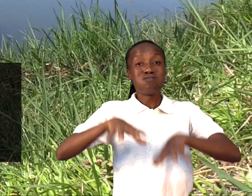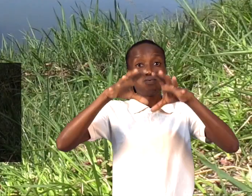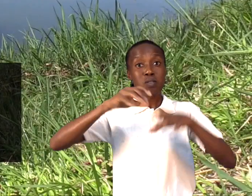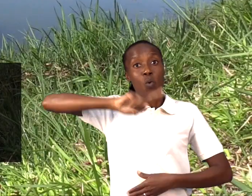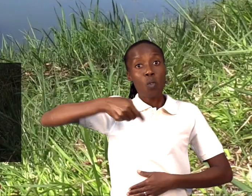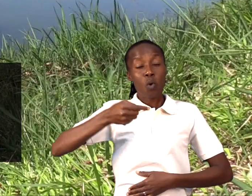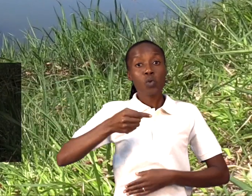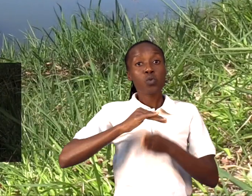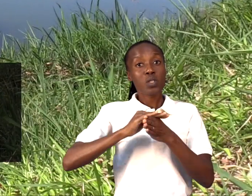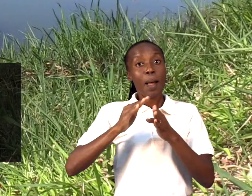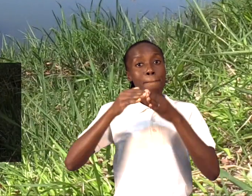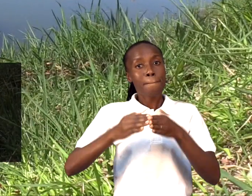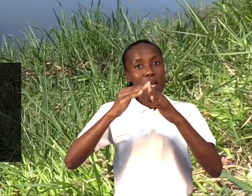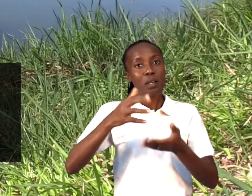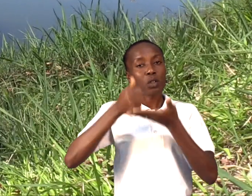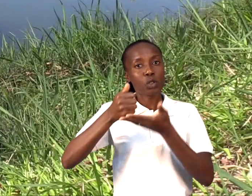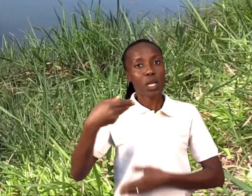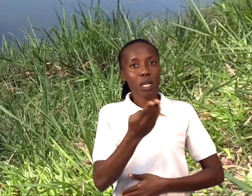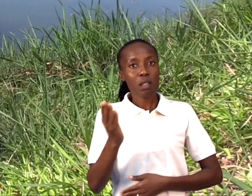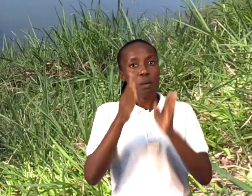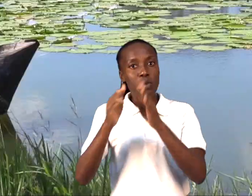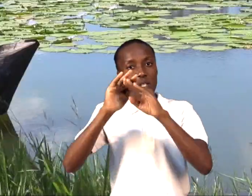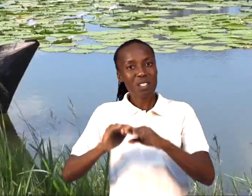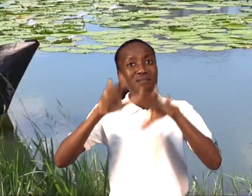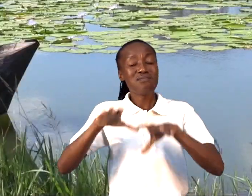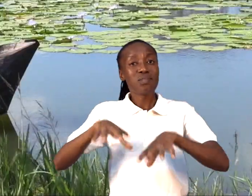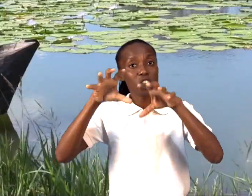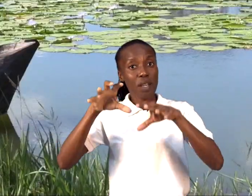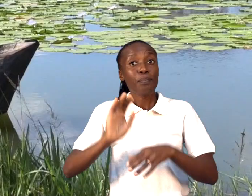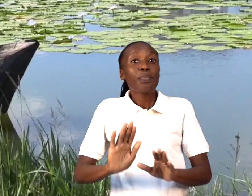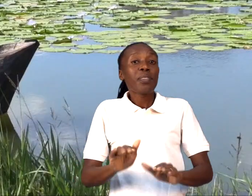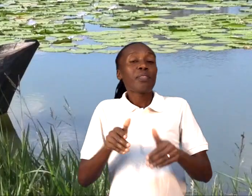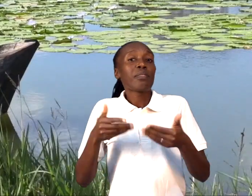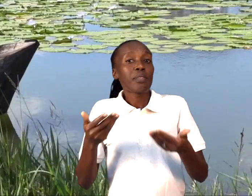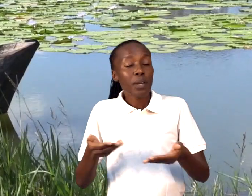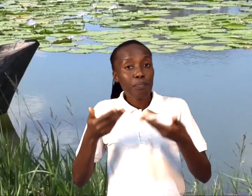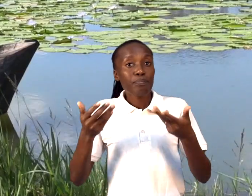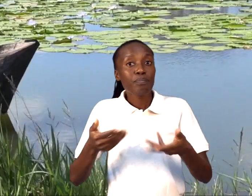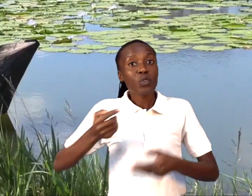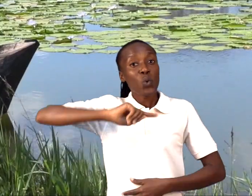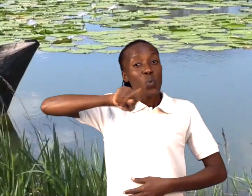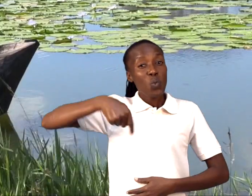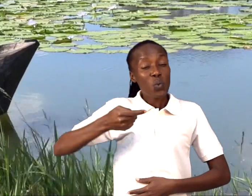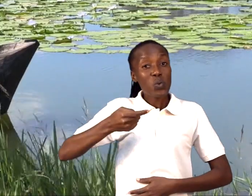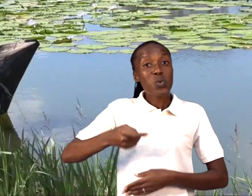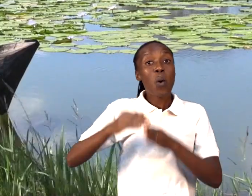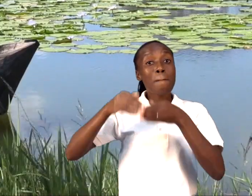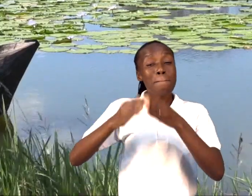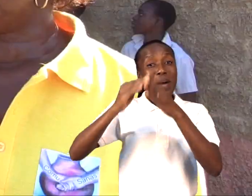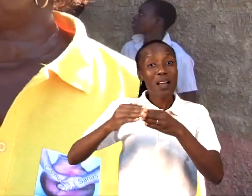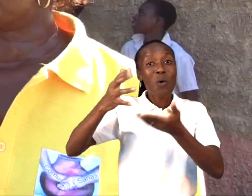embarcação nossa que fez salvação, que ajudou as pessoas que estavam nas cheias. Então, o nosso